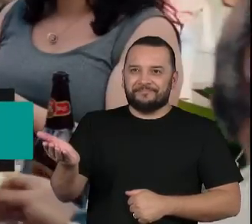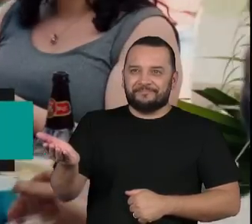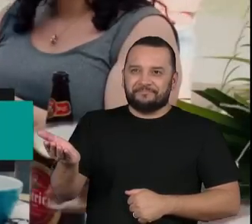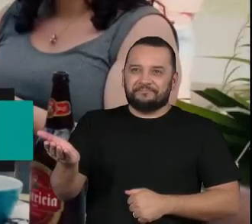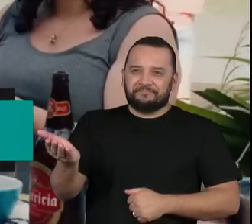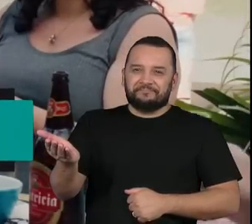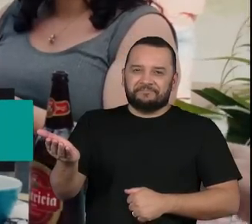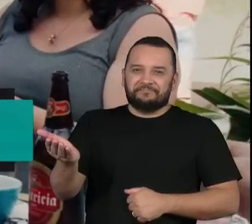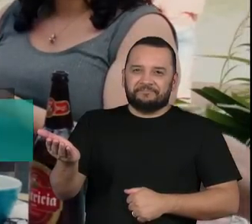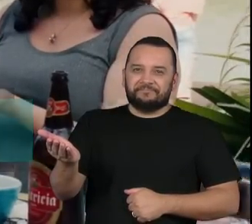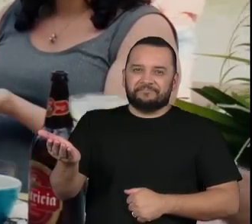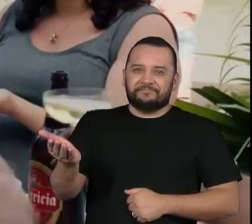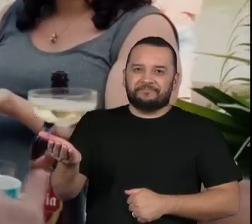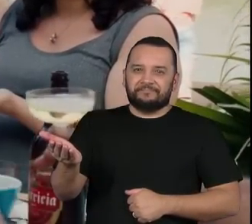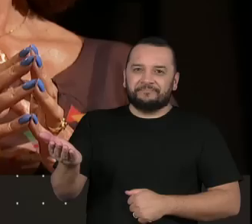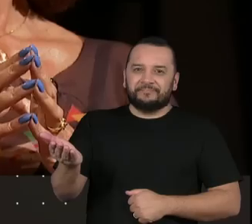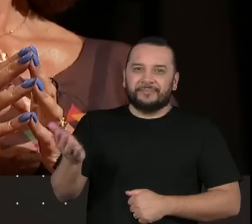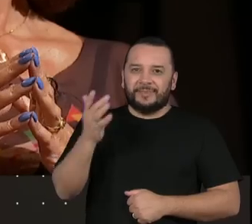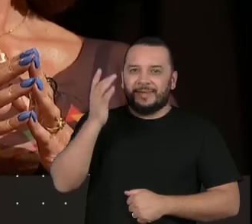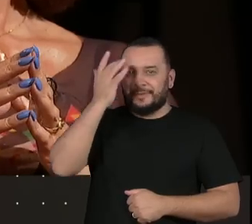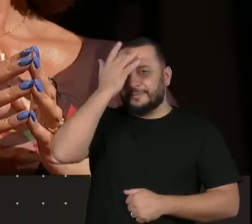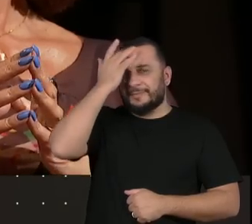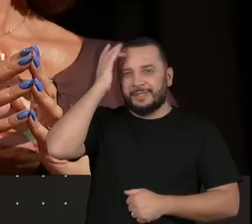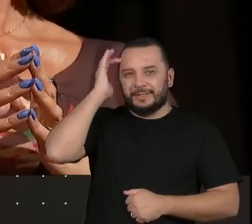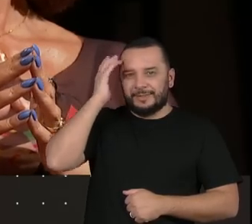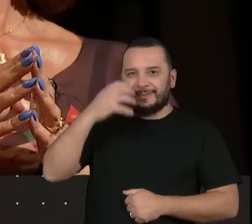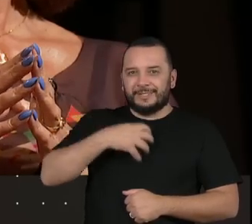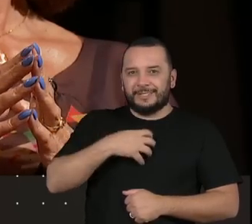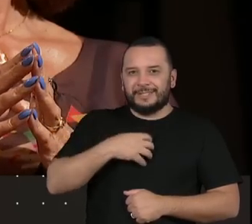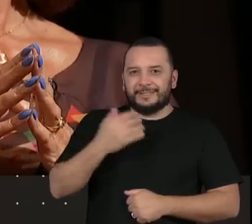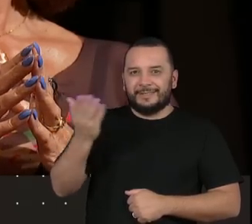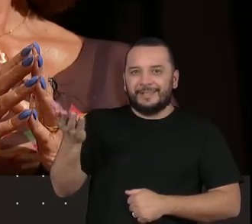é, assim, uma pessoa muito